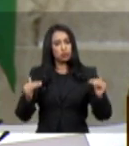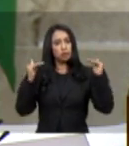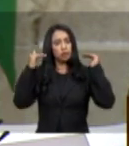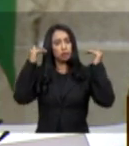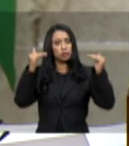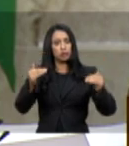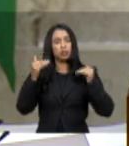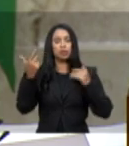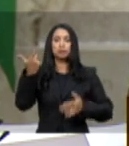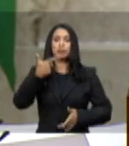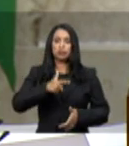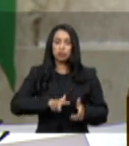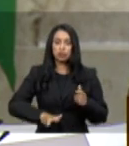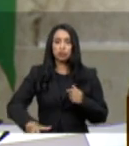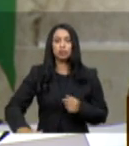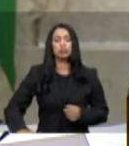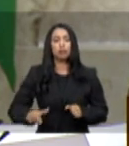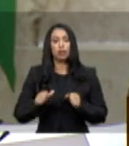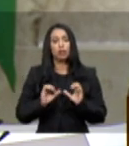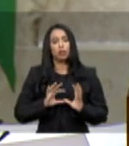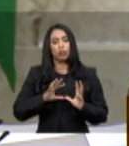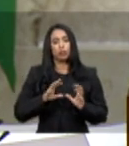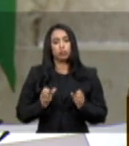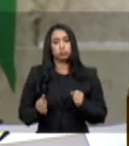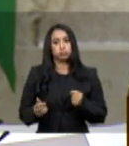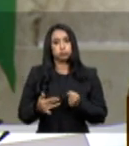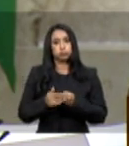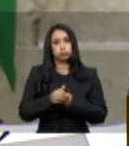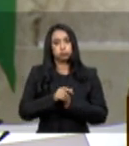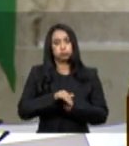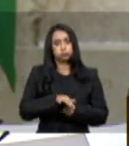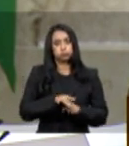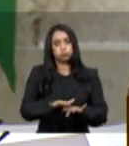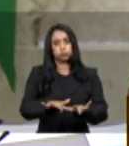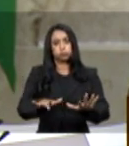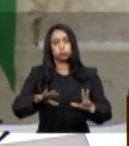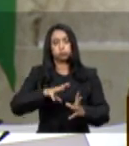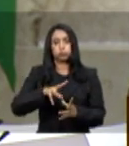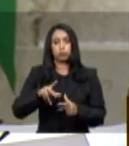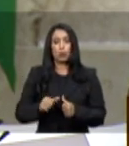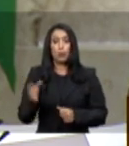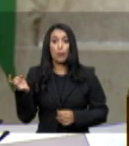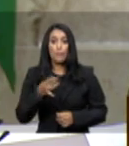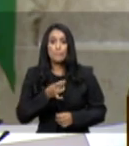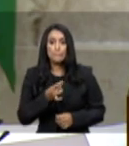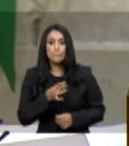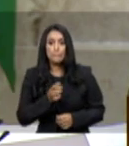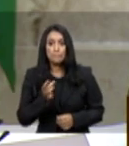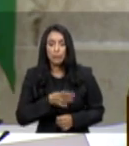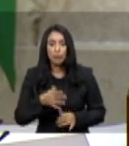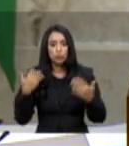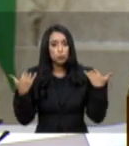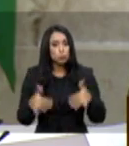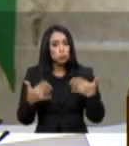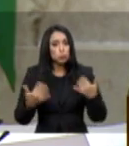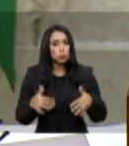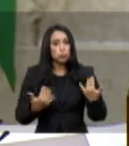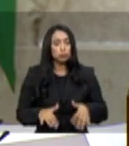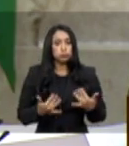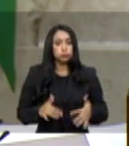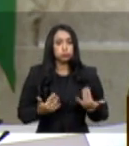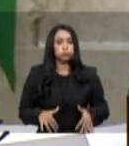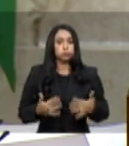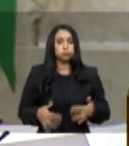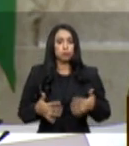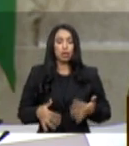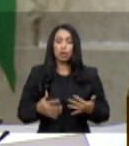no percurso de uma epidemia em segundo lugar o medo eo pânico medo pânico e